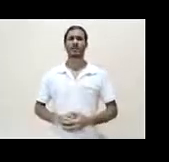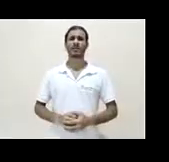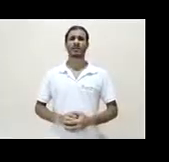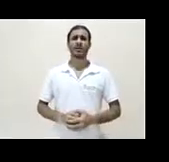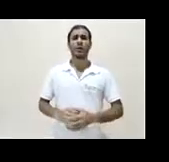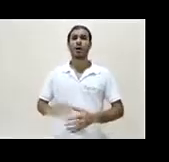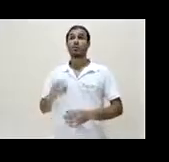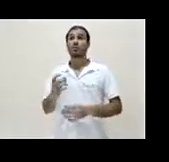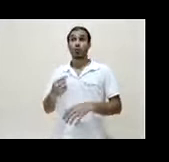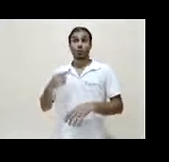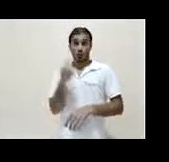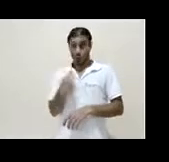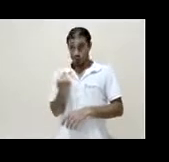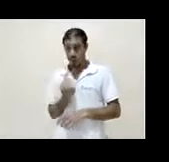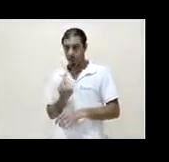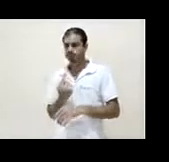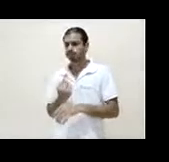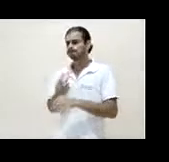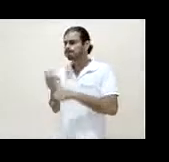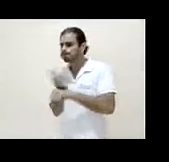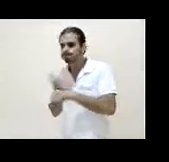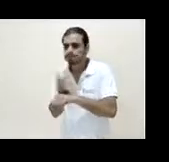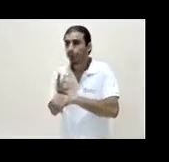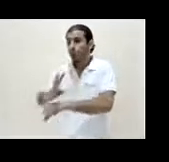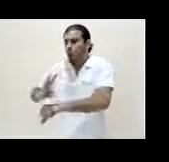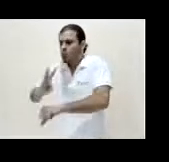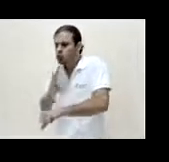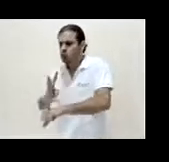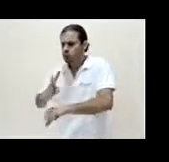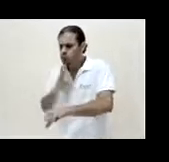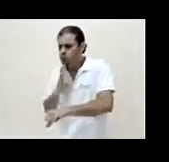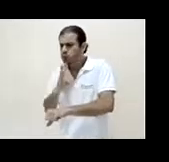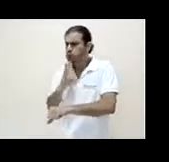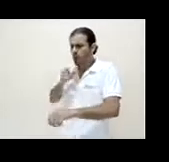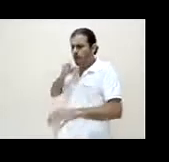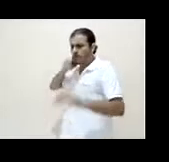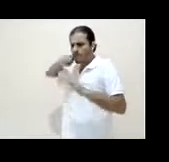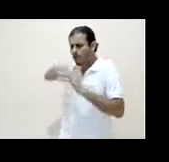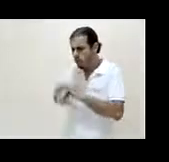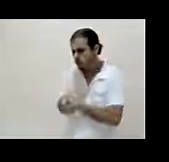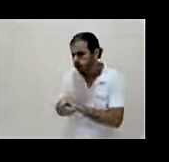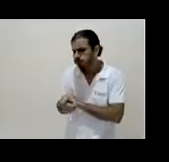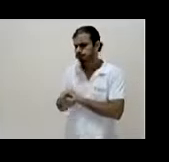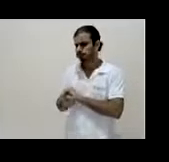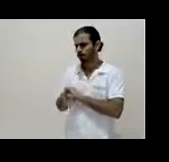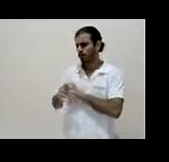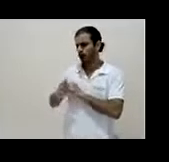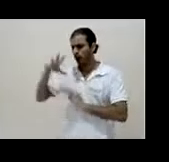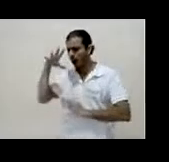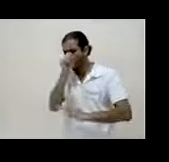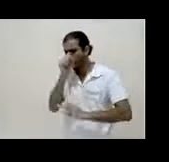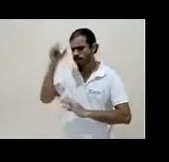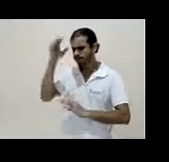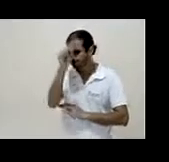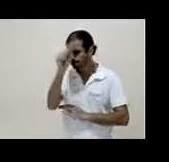conhecer. Então, a gente quer mostrar que quando você conhece, você consegue exatamente agir sobre